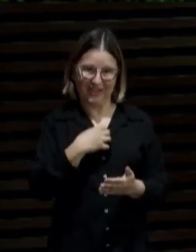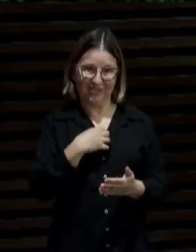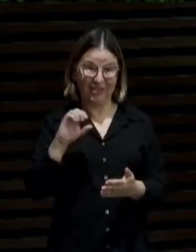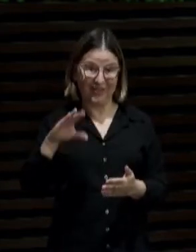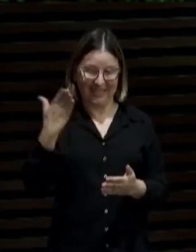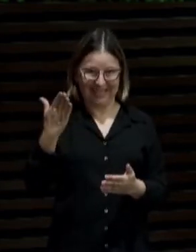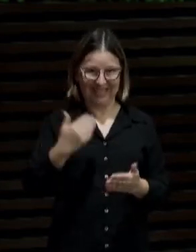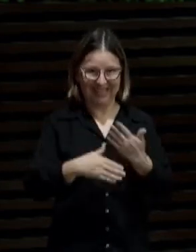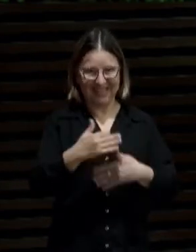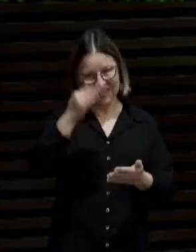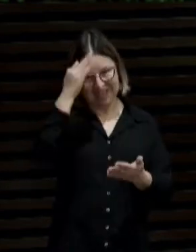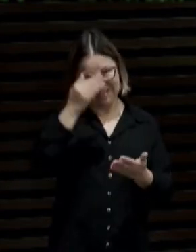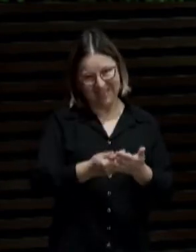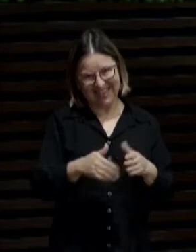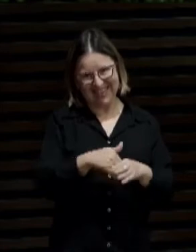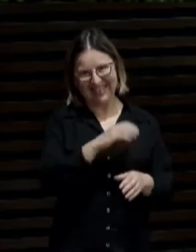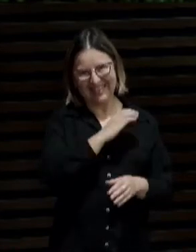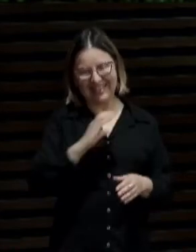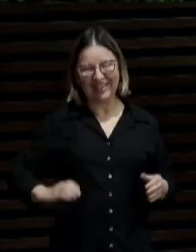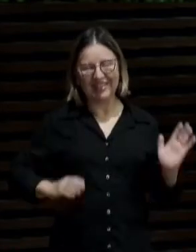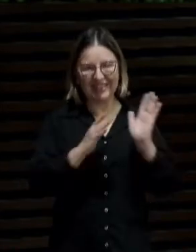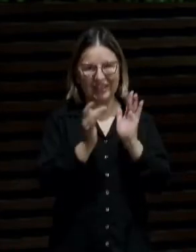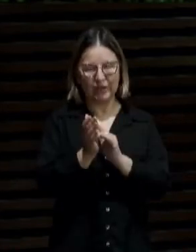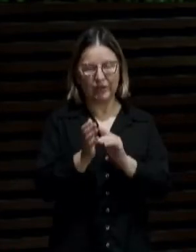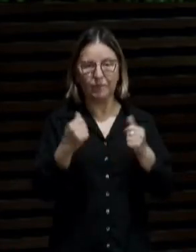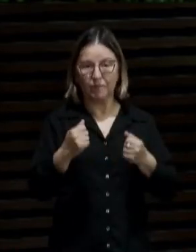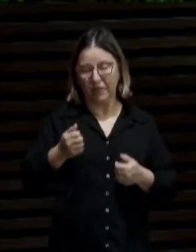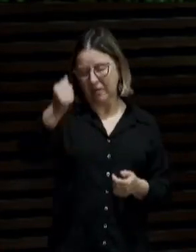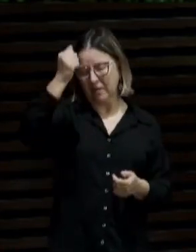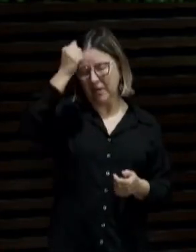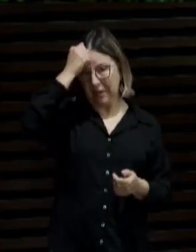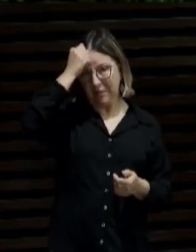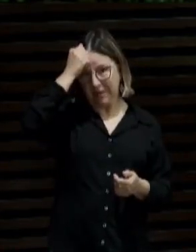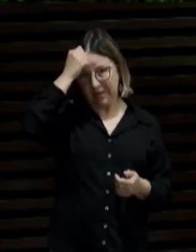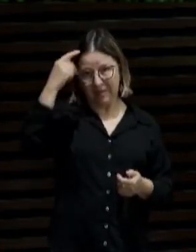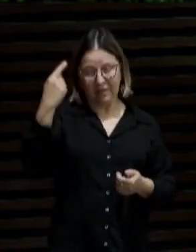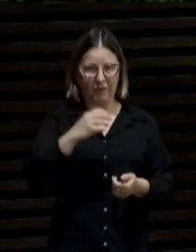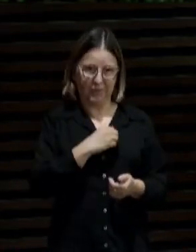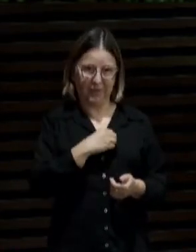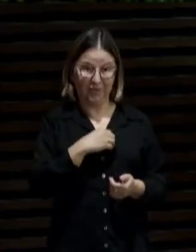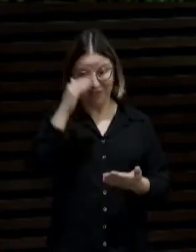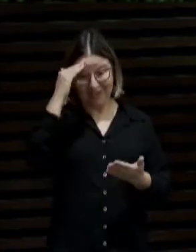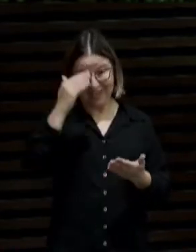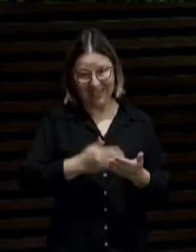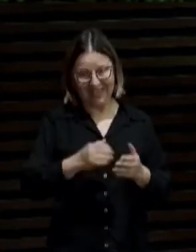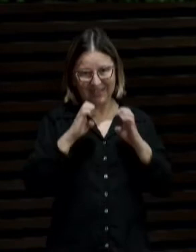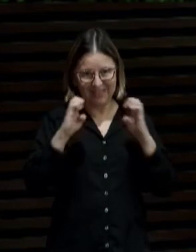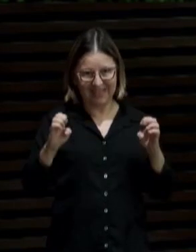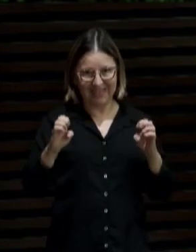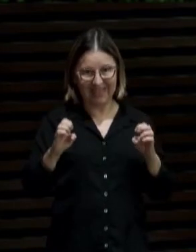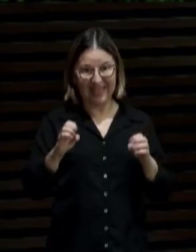pela fé em Cristo Jesus. Se arrependa dos seus pecados. Creia no Evangelho. Creia no que Cristo